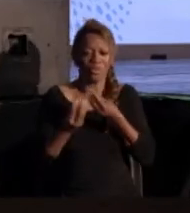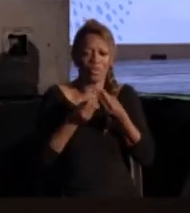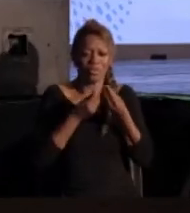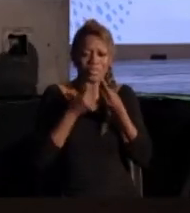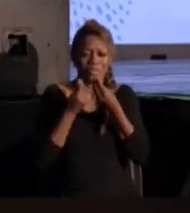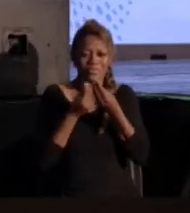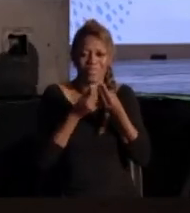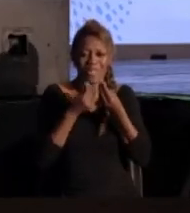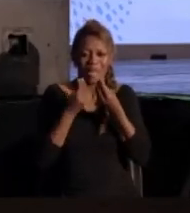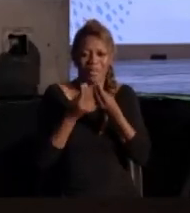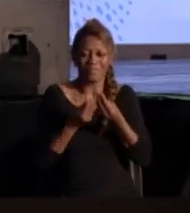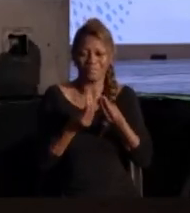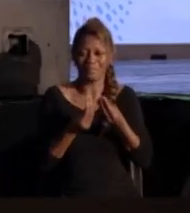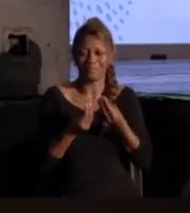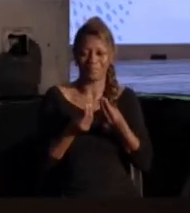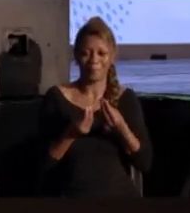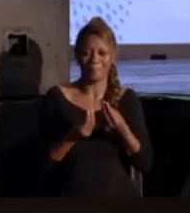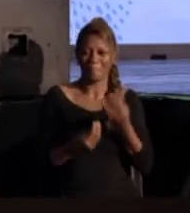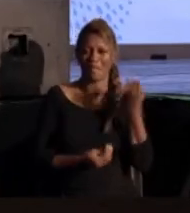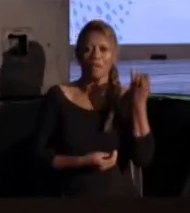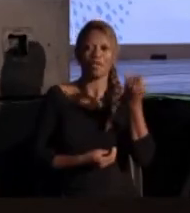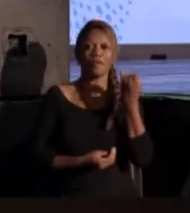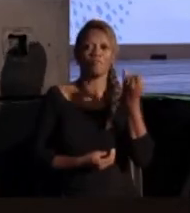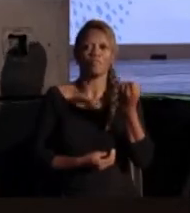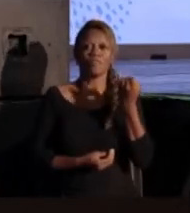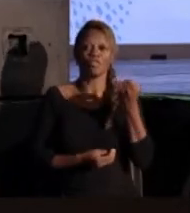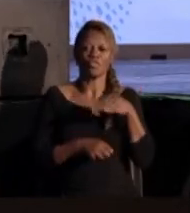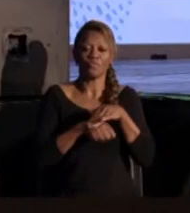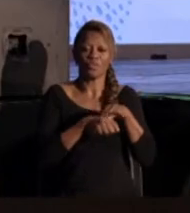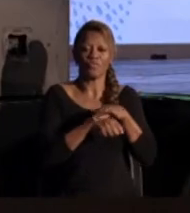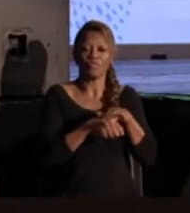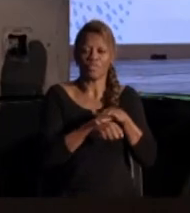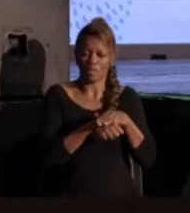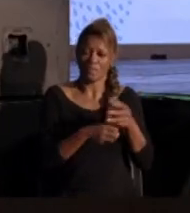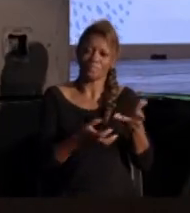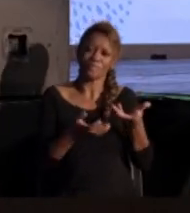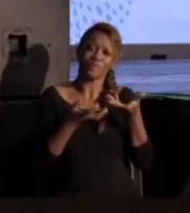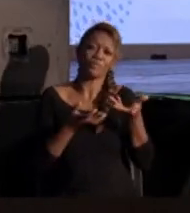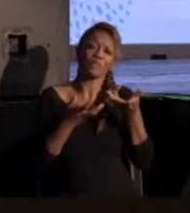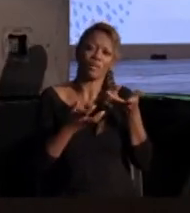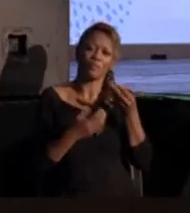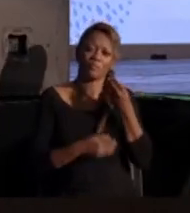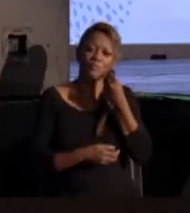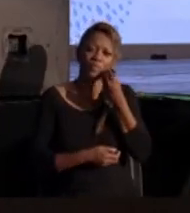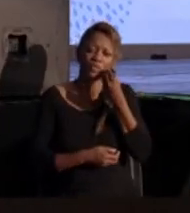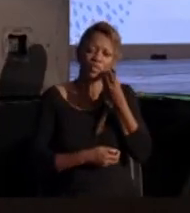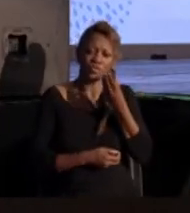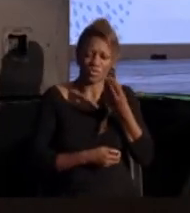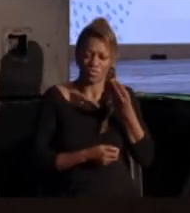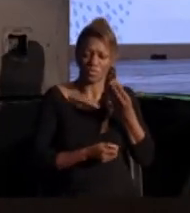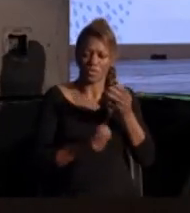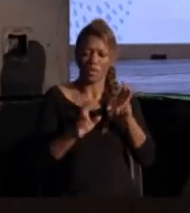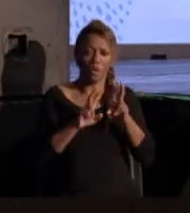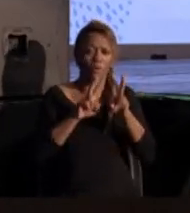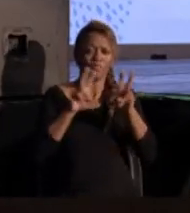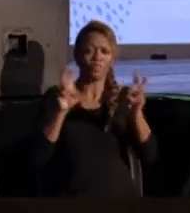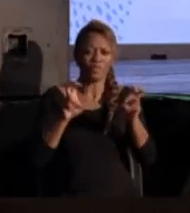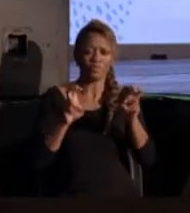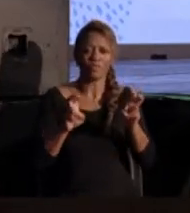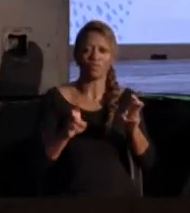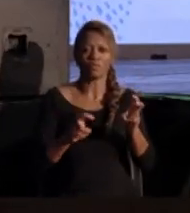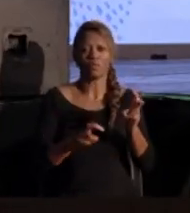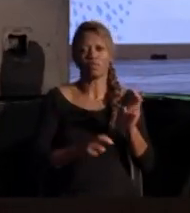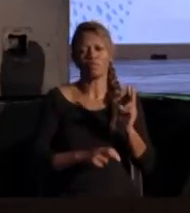esse cosmopaladar, que é tão importante, vai conversar tanto com isso que a gente colocou. Eu vou